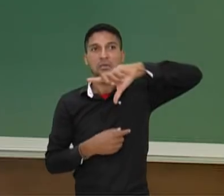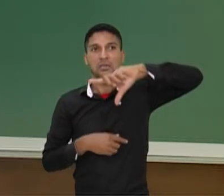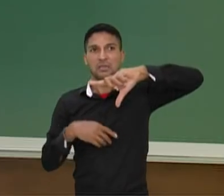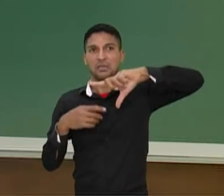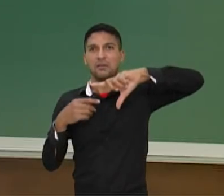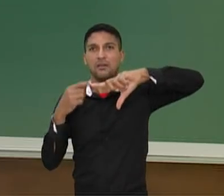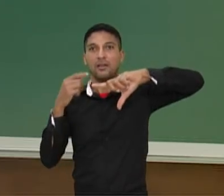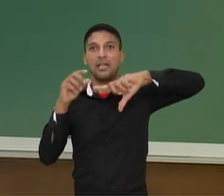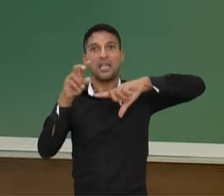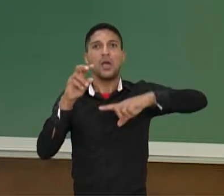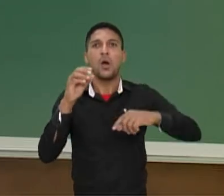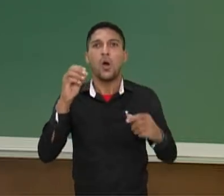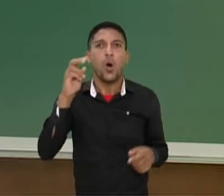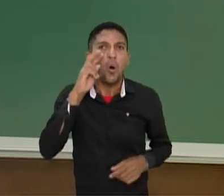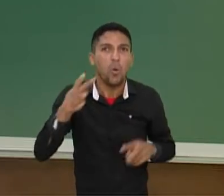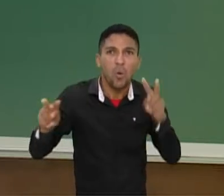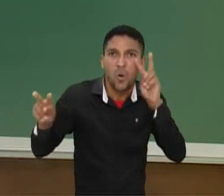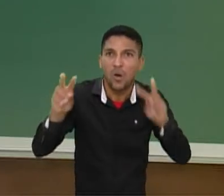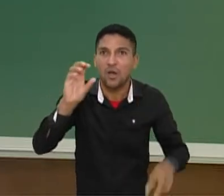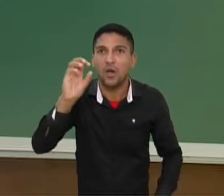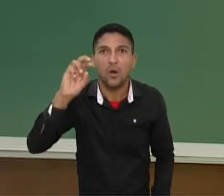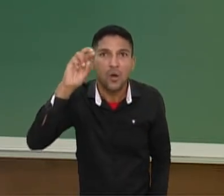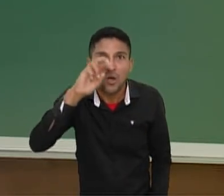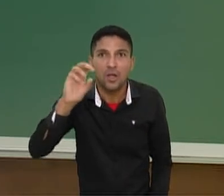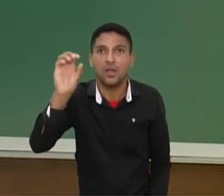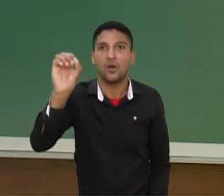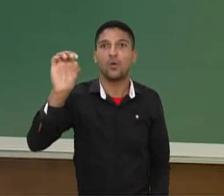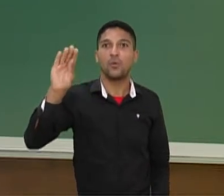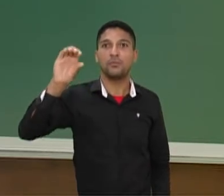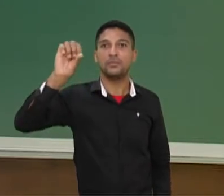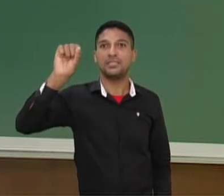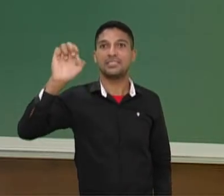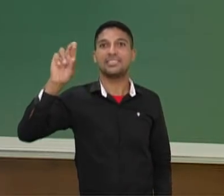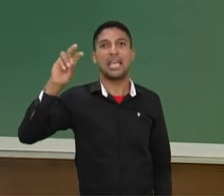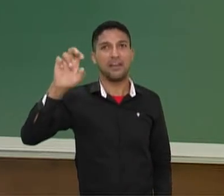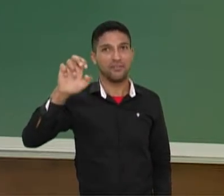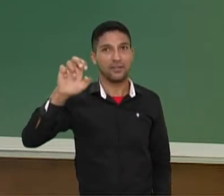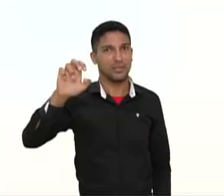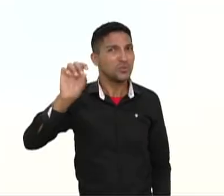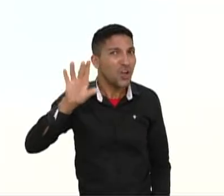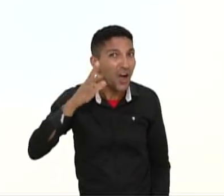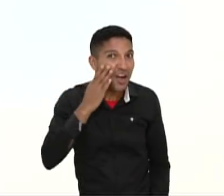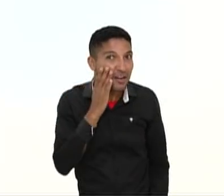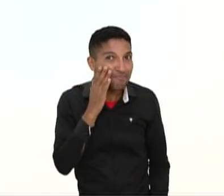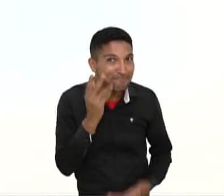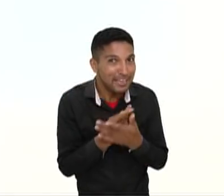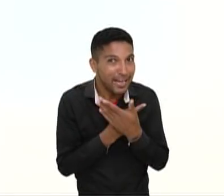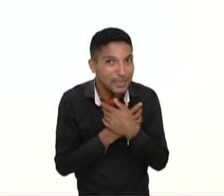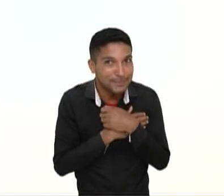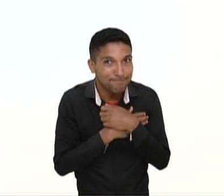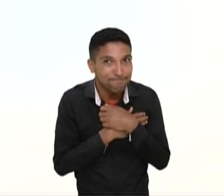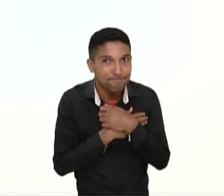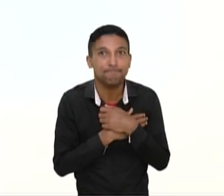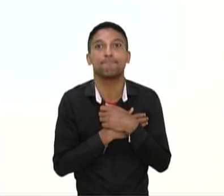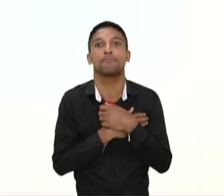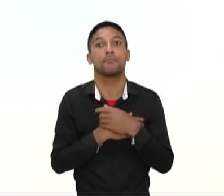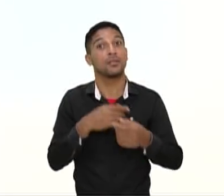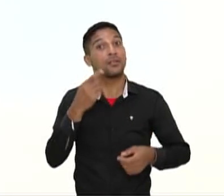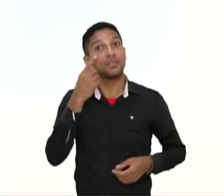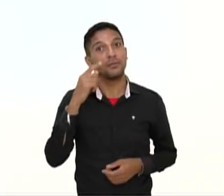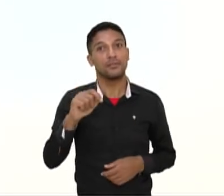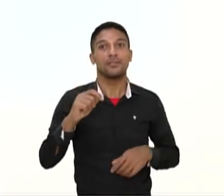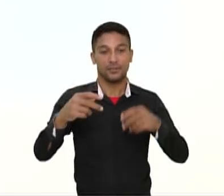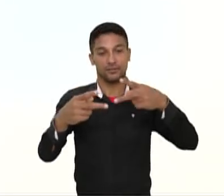você observar, você vai observar, tá bom? Então você olha para a figura, observa ela,